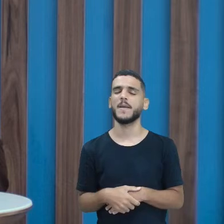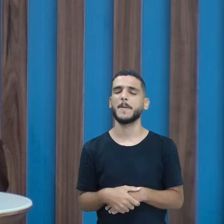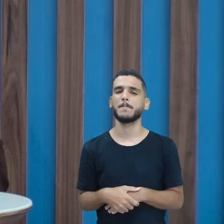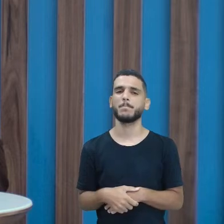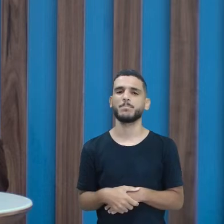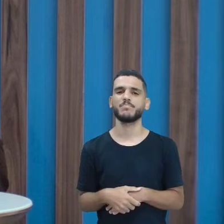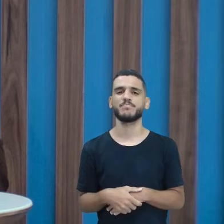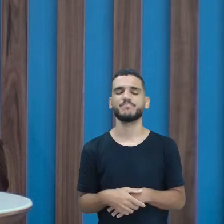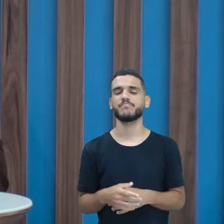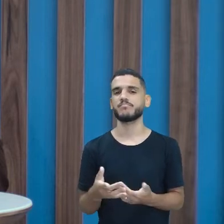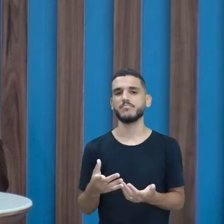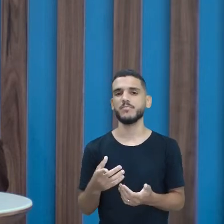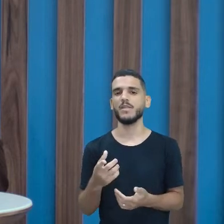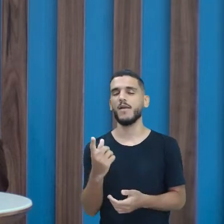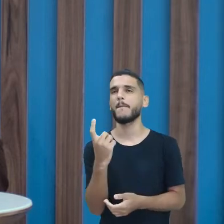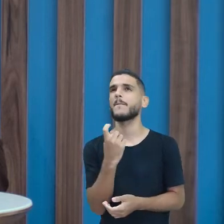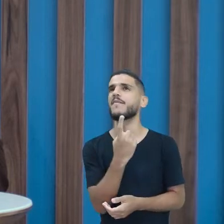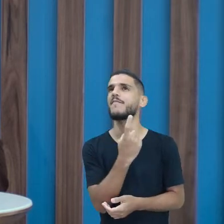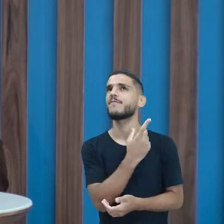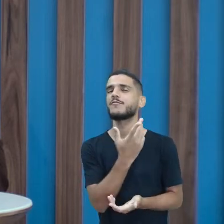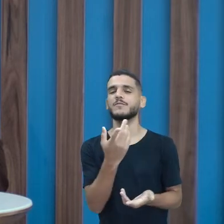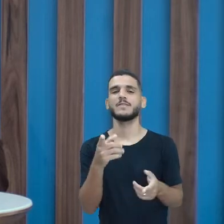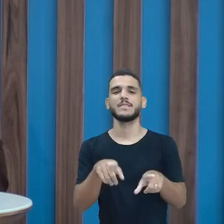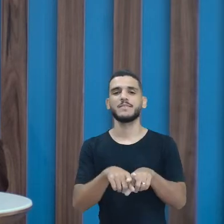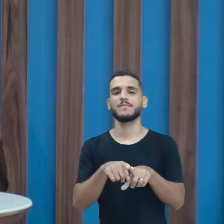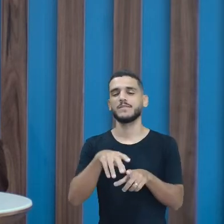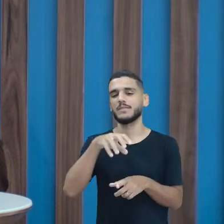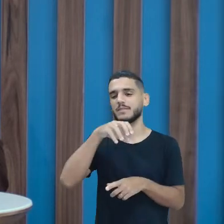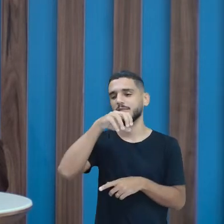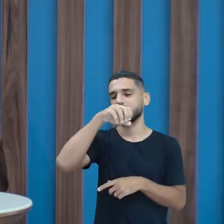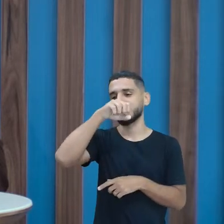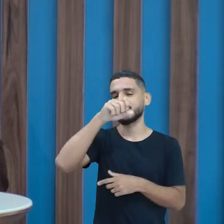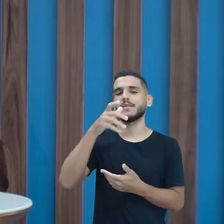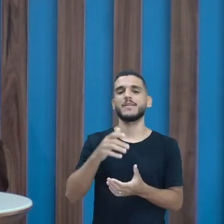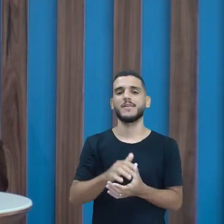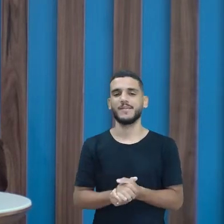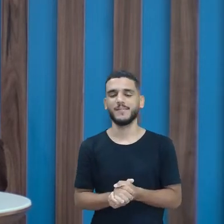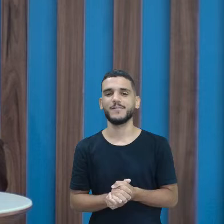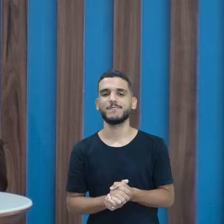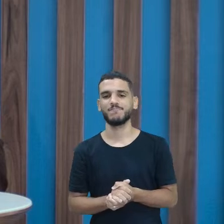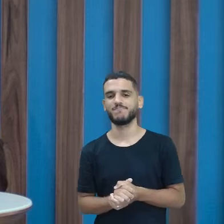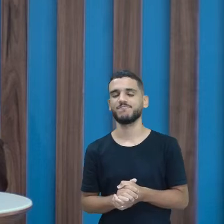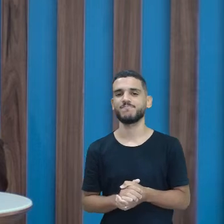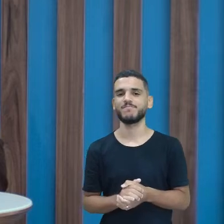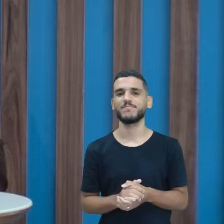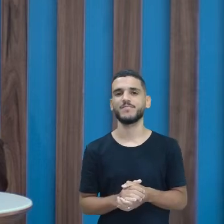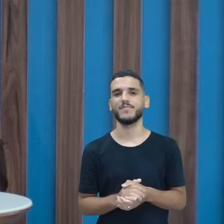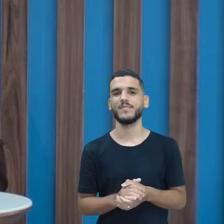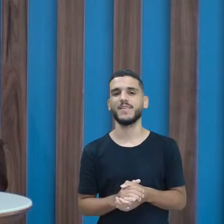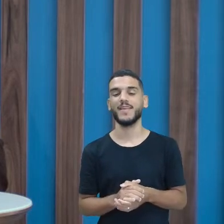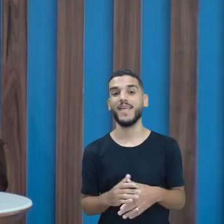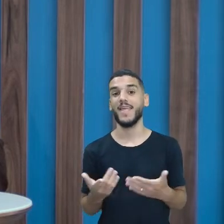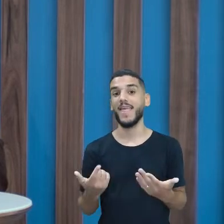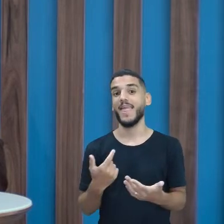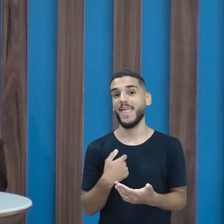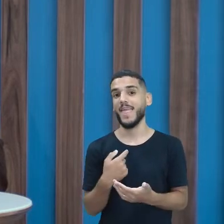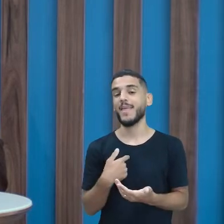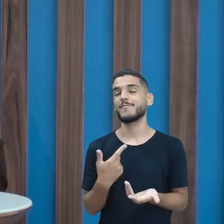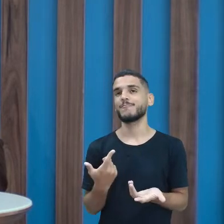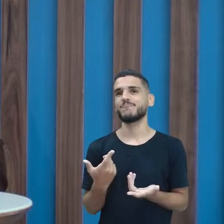Um perfume, um cheiro. Engraçado que uma vez eu senti um cheiro de protetor